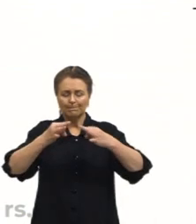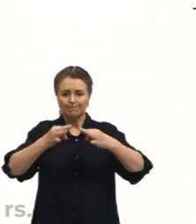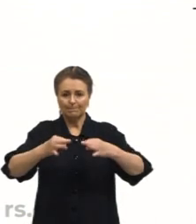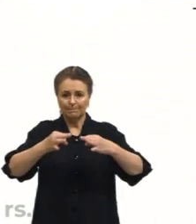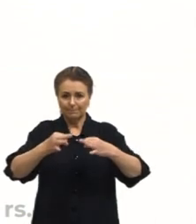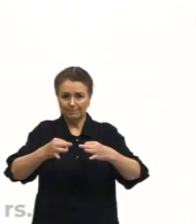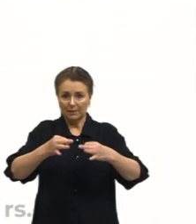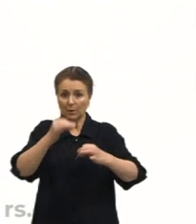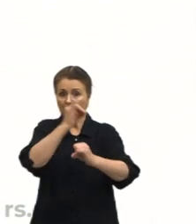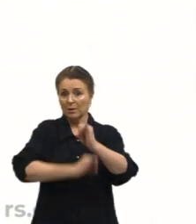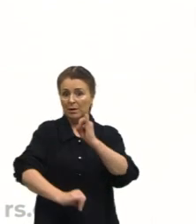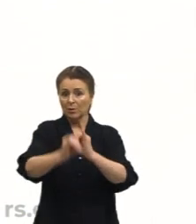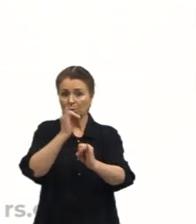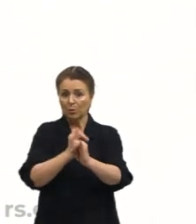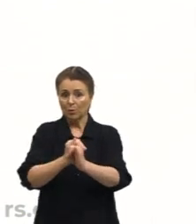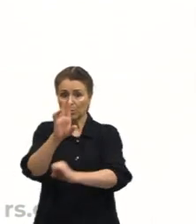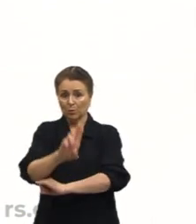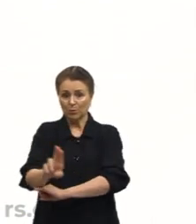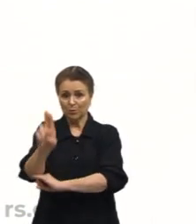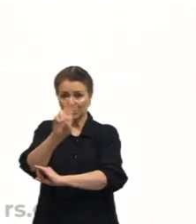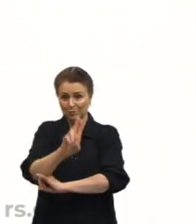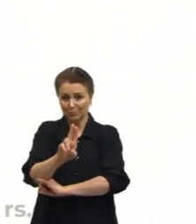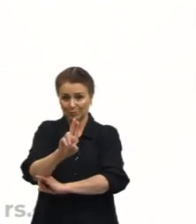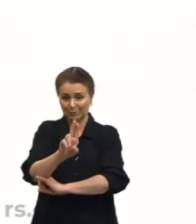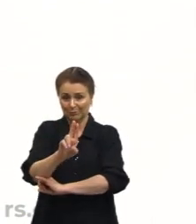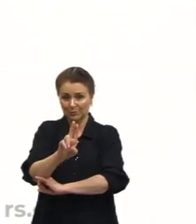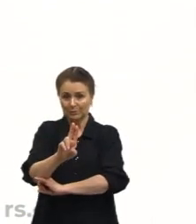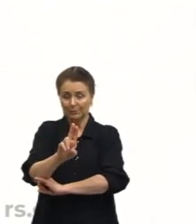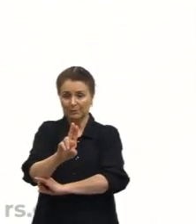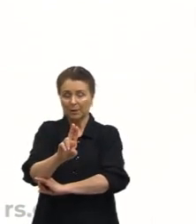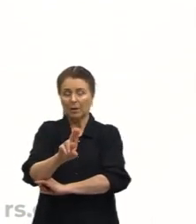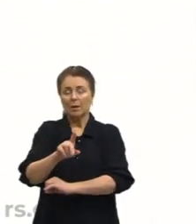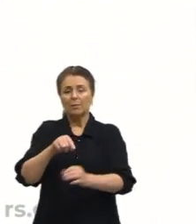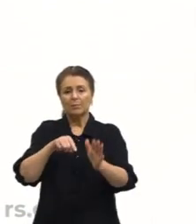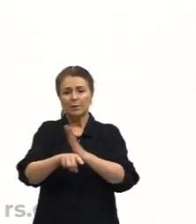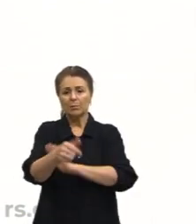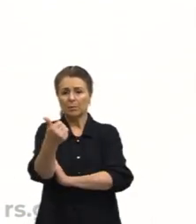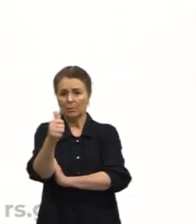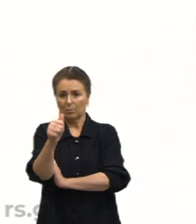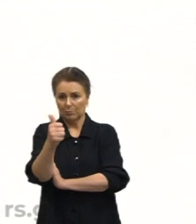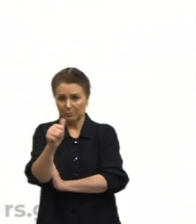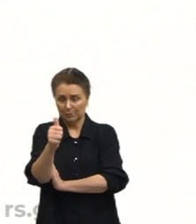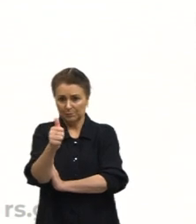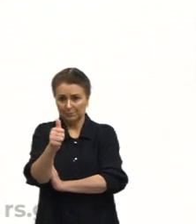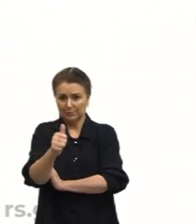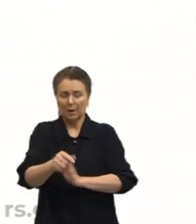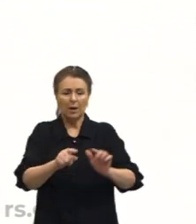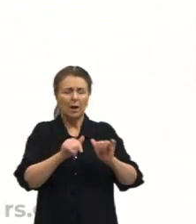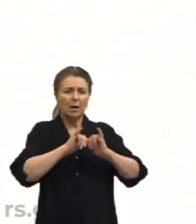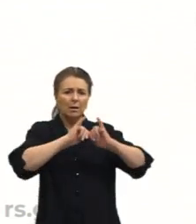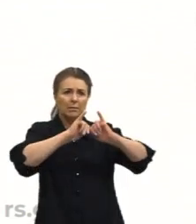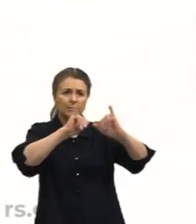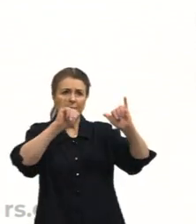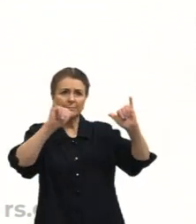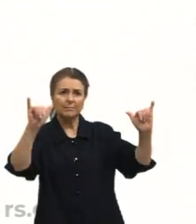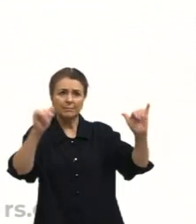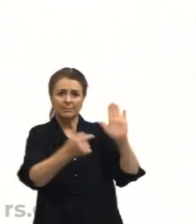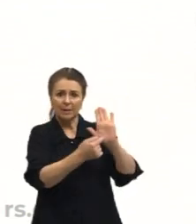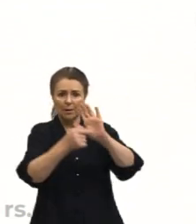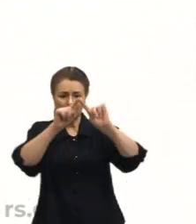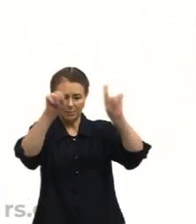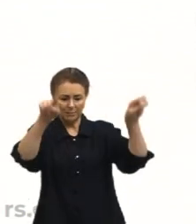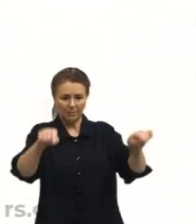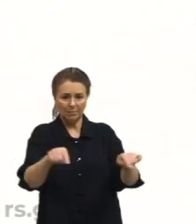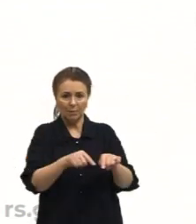internetês depois né A questão 11 Por trazer uma propaganda nela vai dialogar diretamente